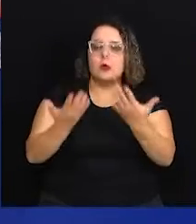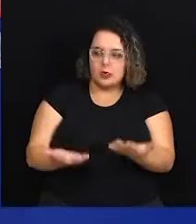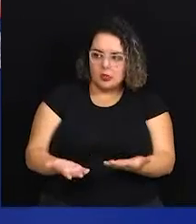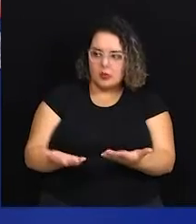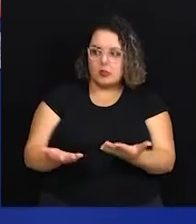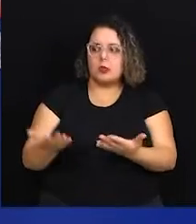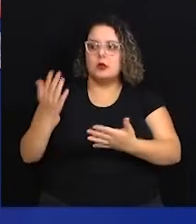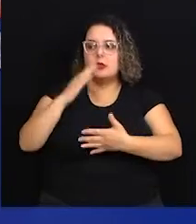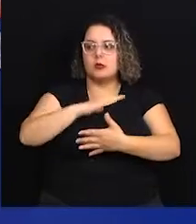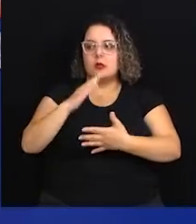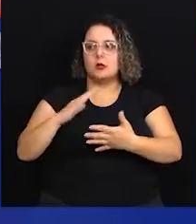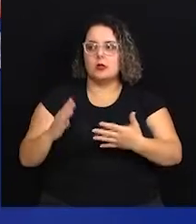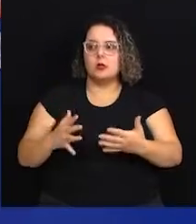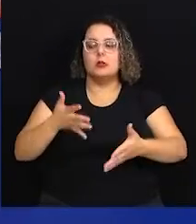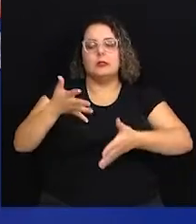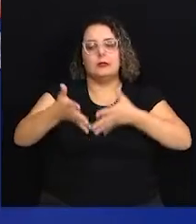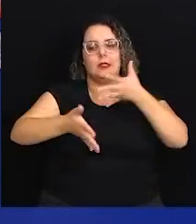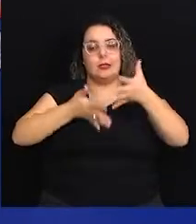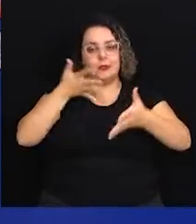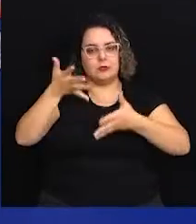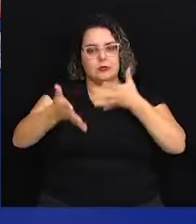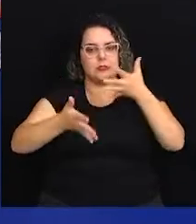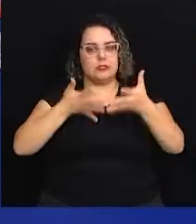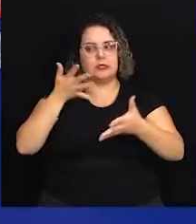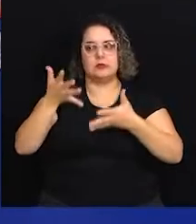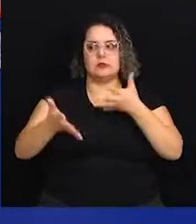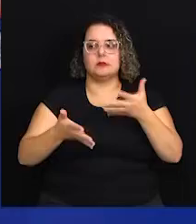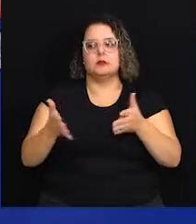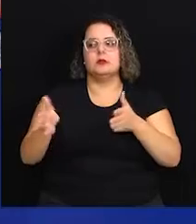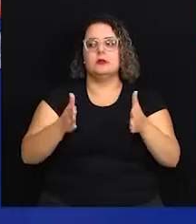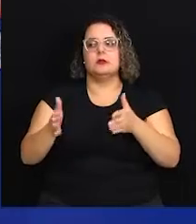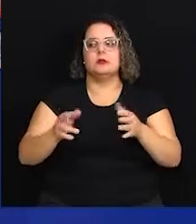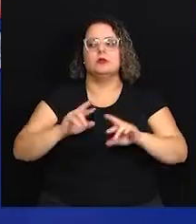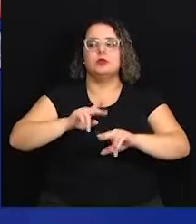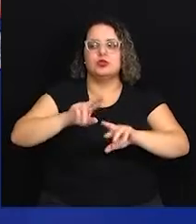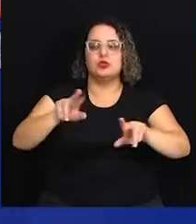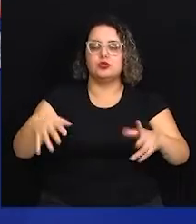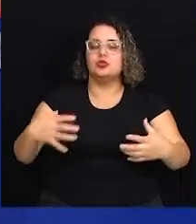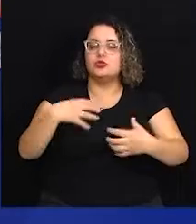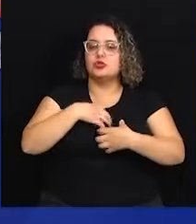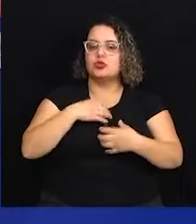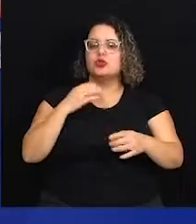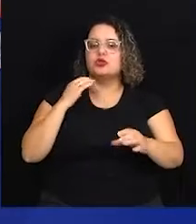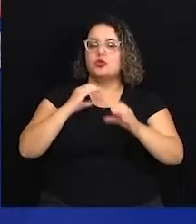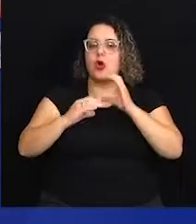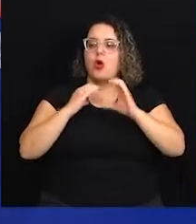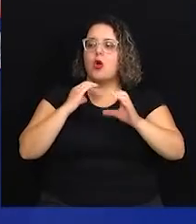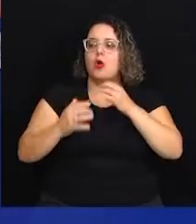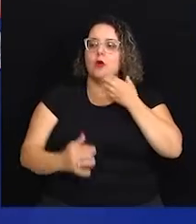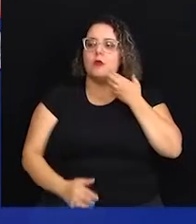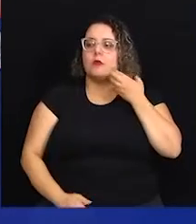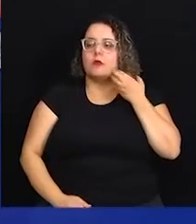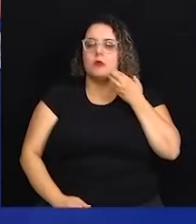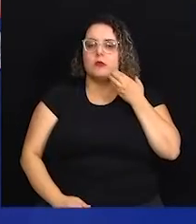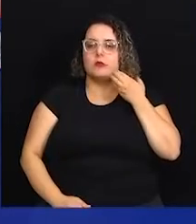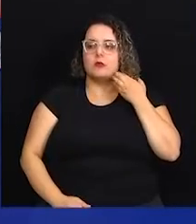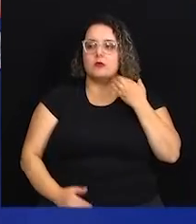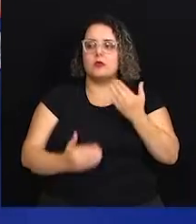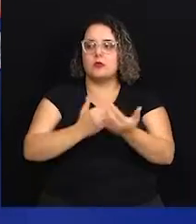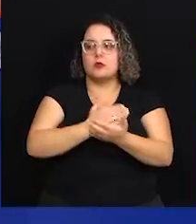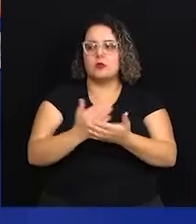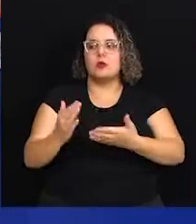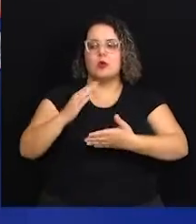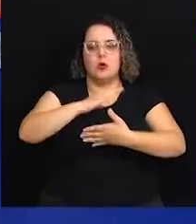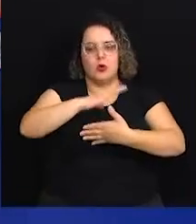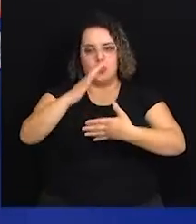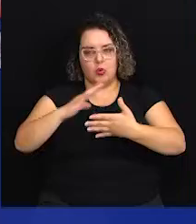esse recurso da língua de sinais. E nesse momento eles estão aprendendo diferentes formas de comunicação. Então, a gente iniciou com